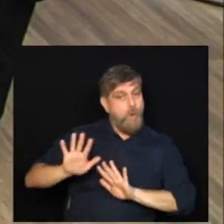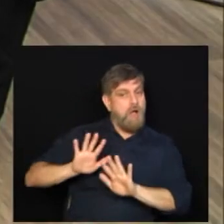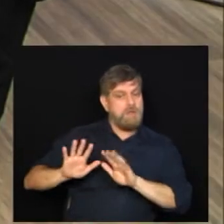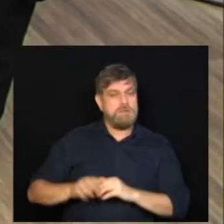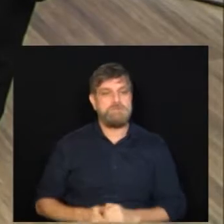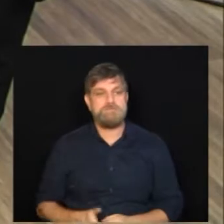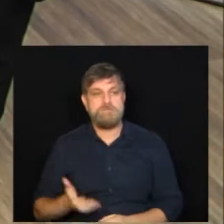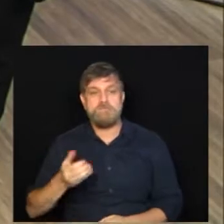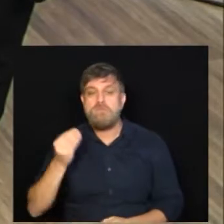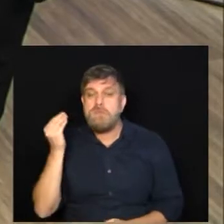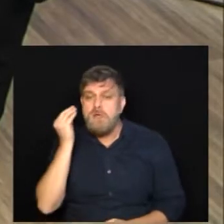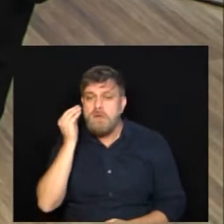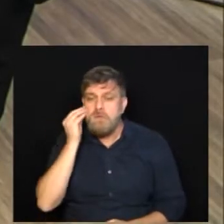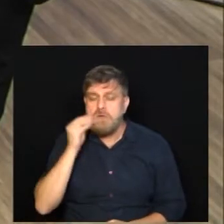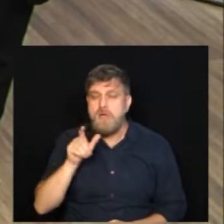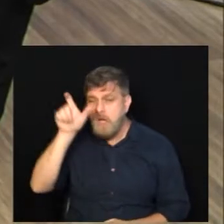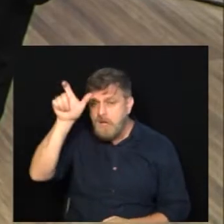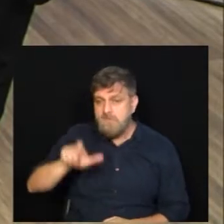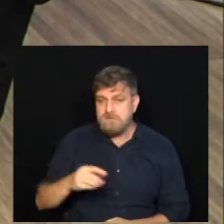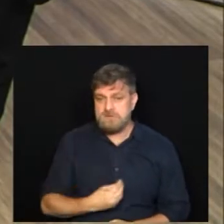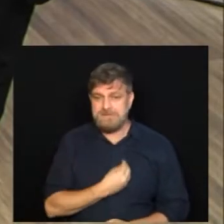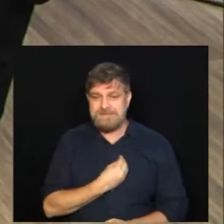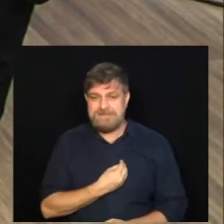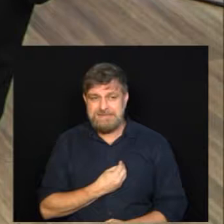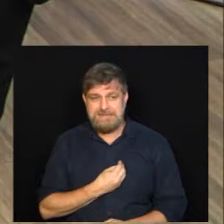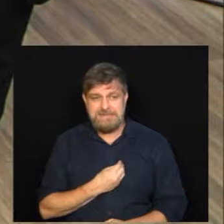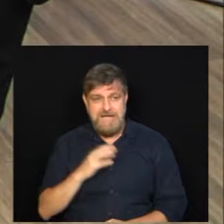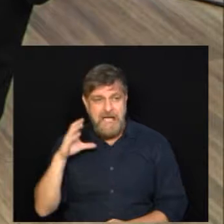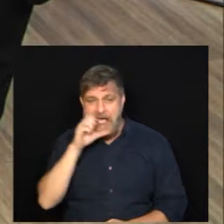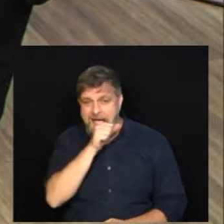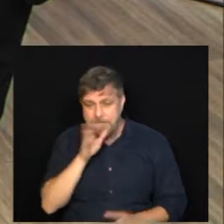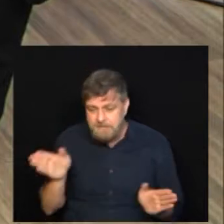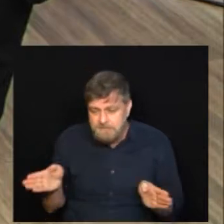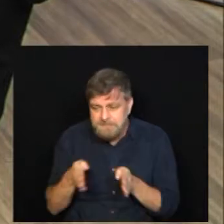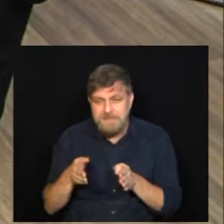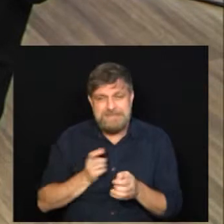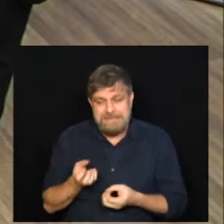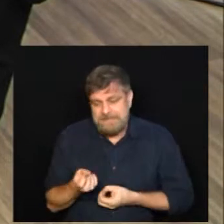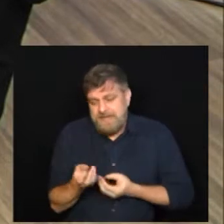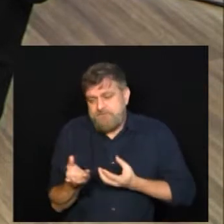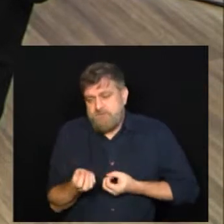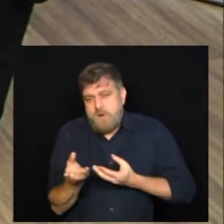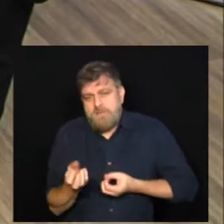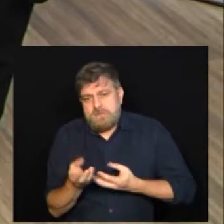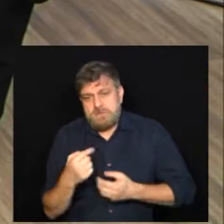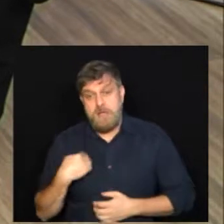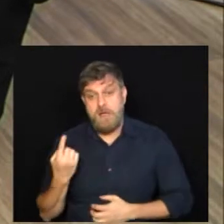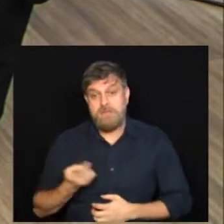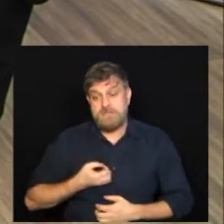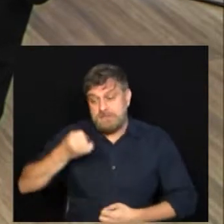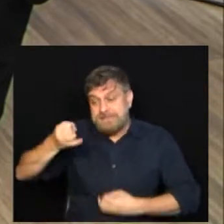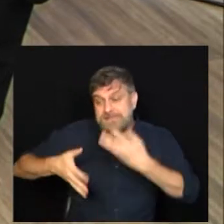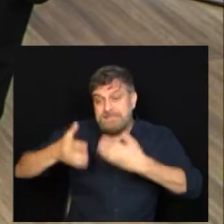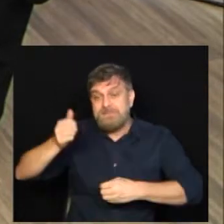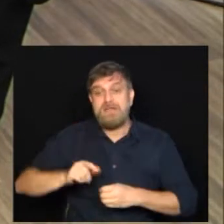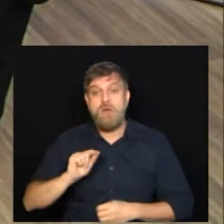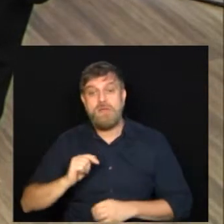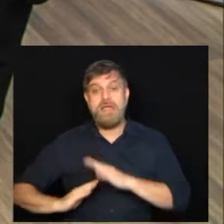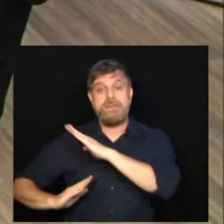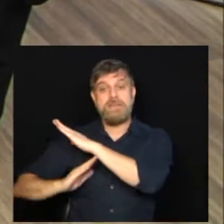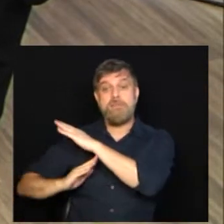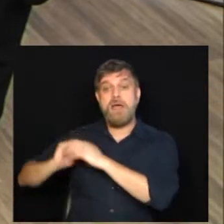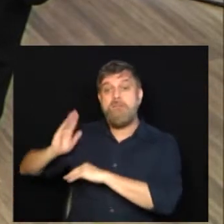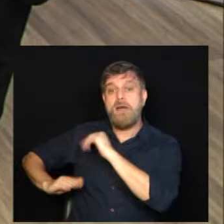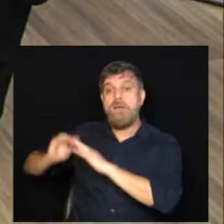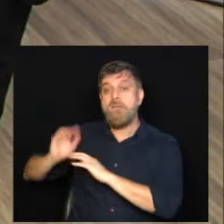Fabiano Abreu, quero aproveitar a sua presença aqui, o programa um pouquinho mais curto, né, mas cheio de informações para a gente falar das notícias do